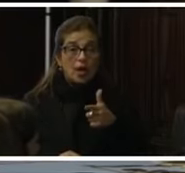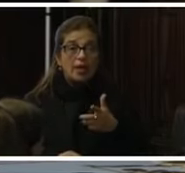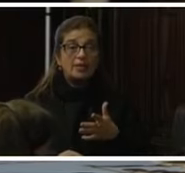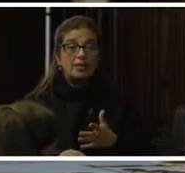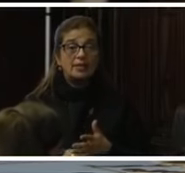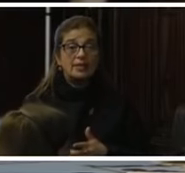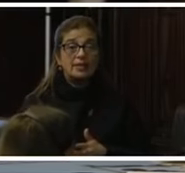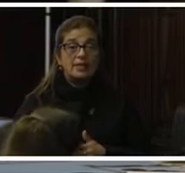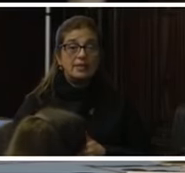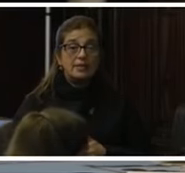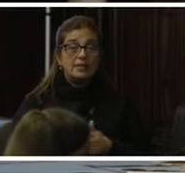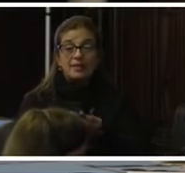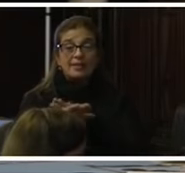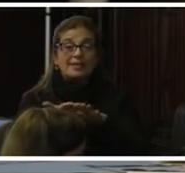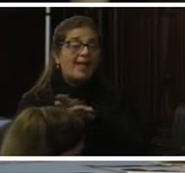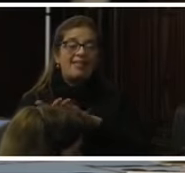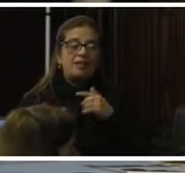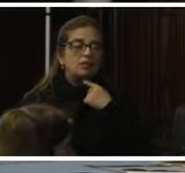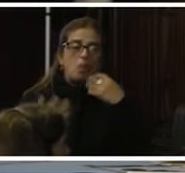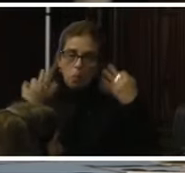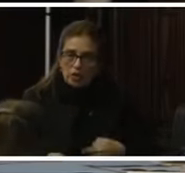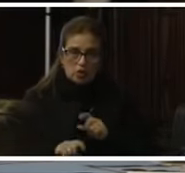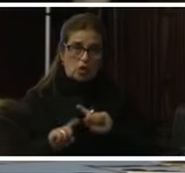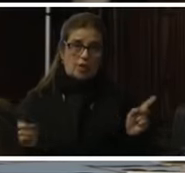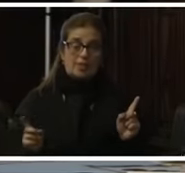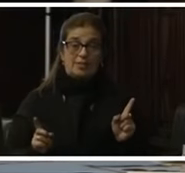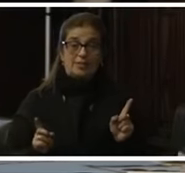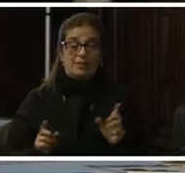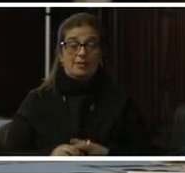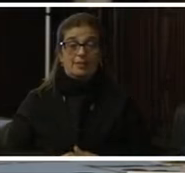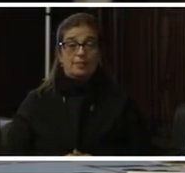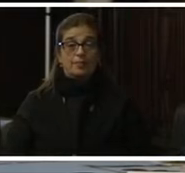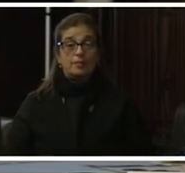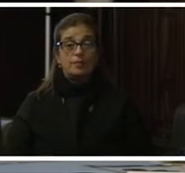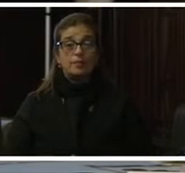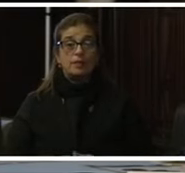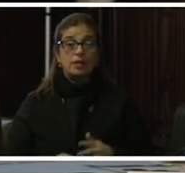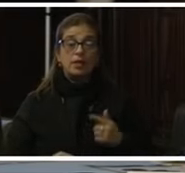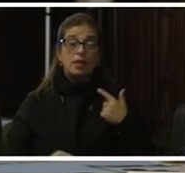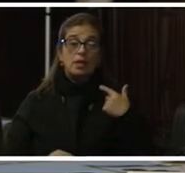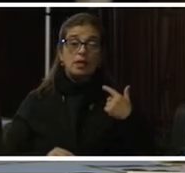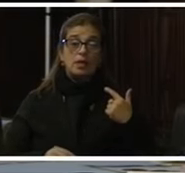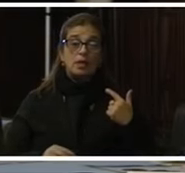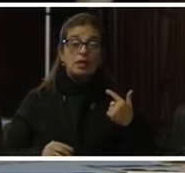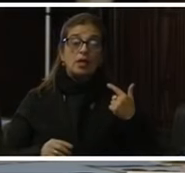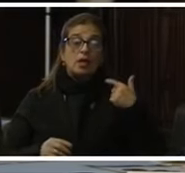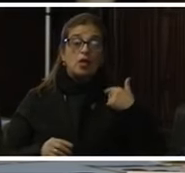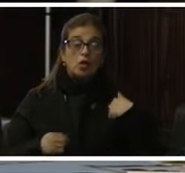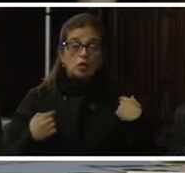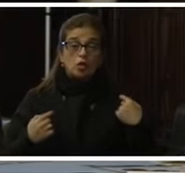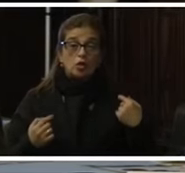não é nada bom nossa nossos parentes que foram